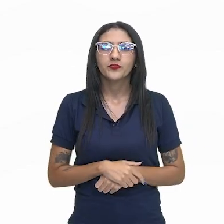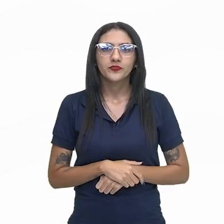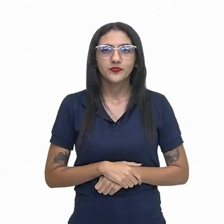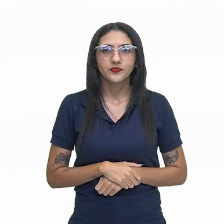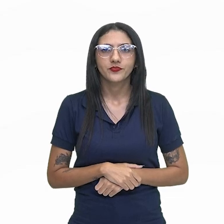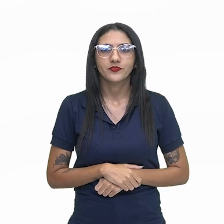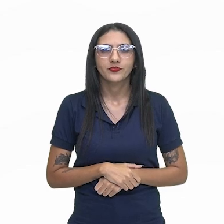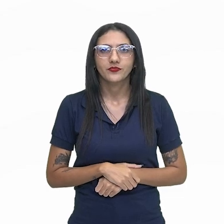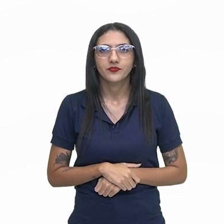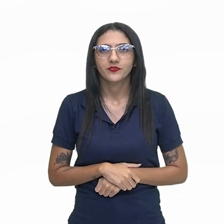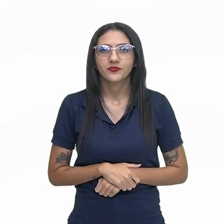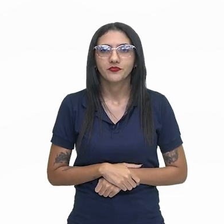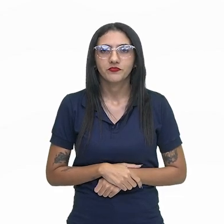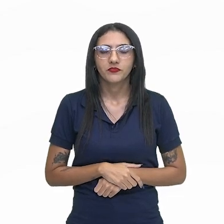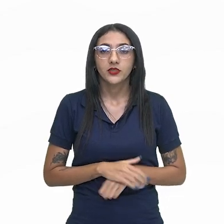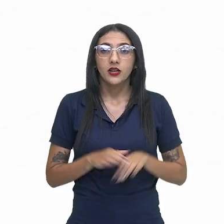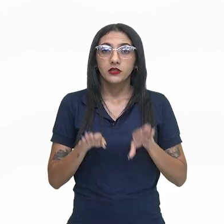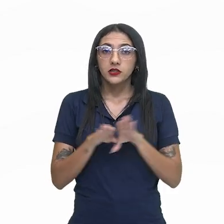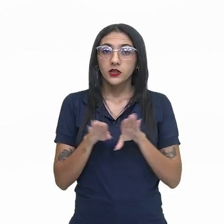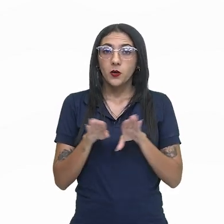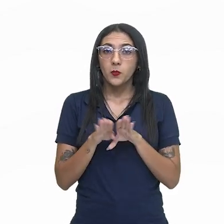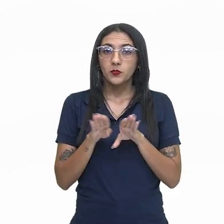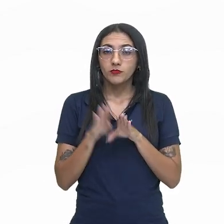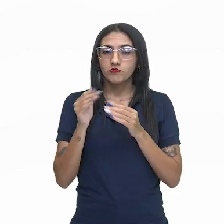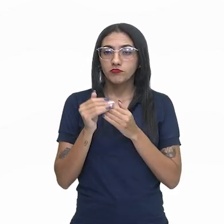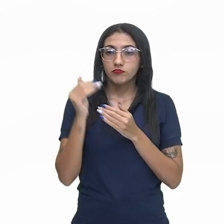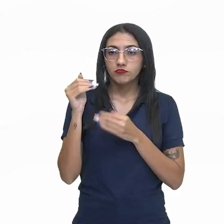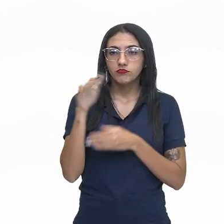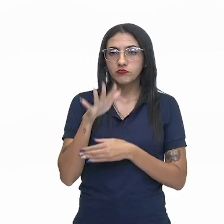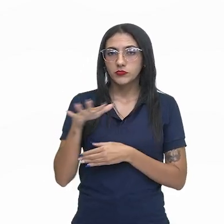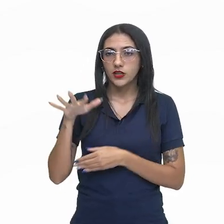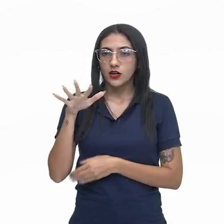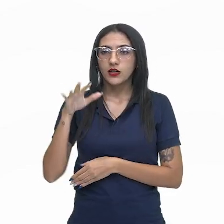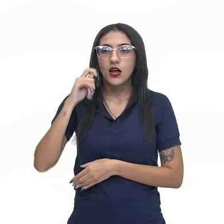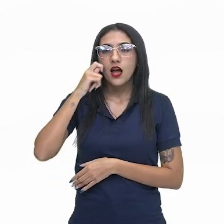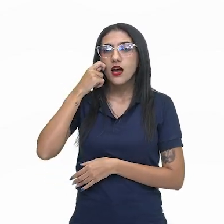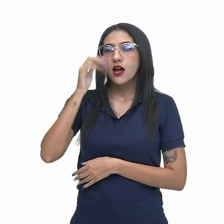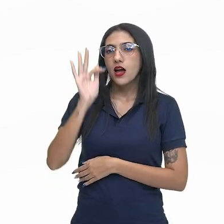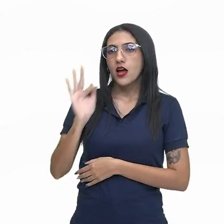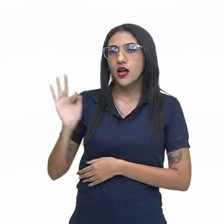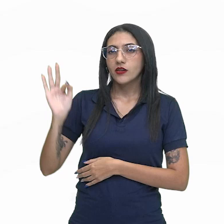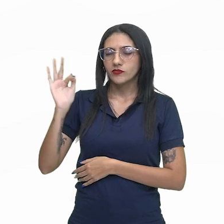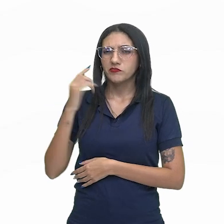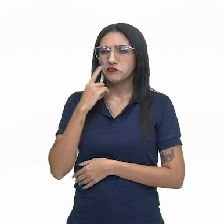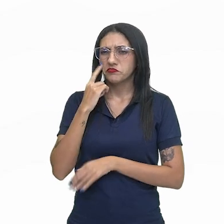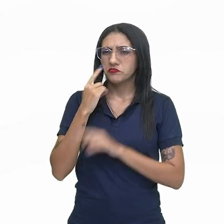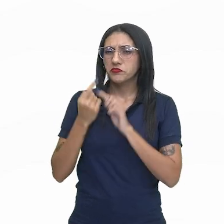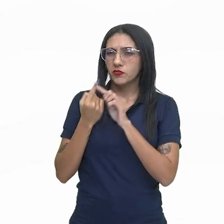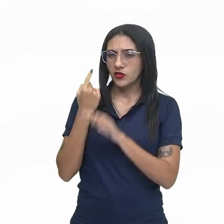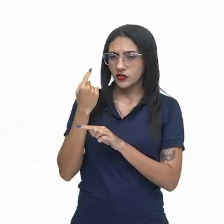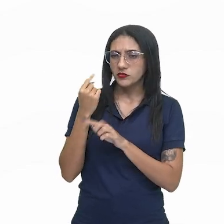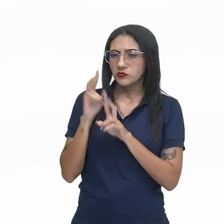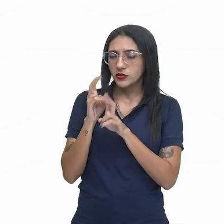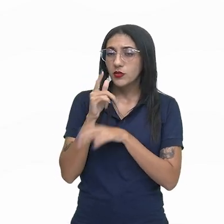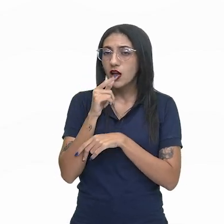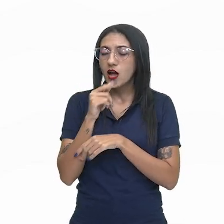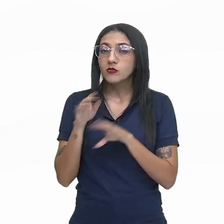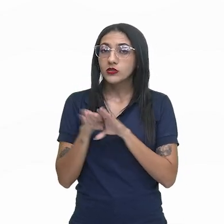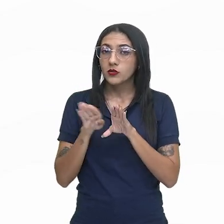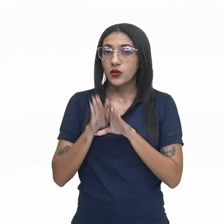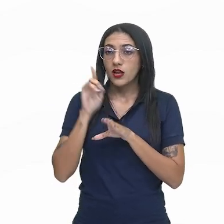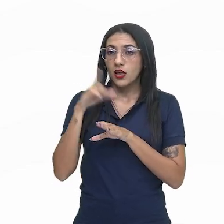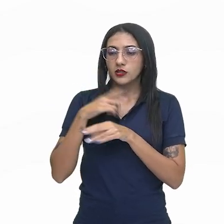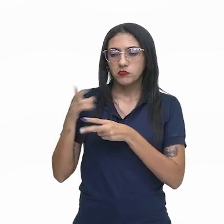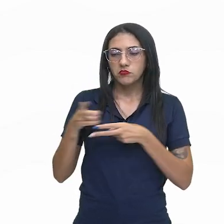temos também no continente africano, a gente já viu ali anteriormente, né, a questão da água potável, e aí nós temos também a extração